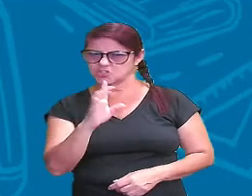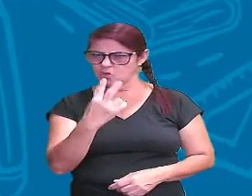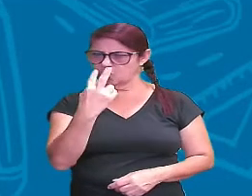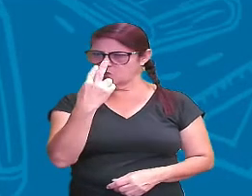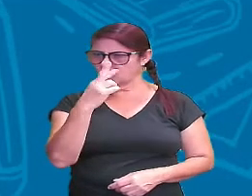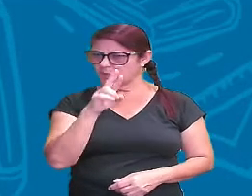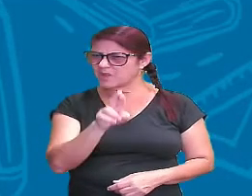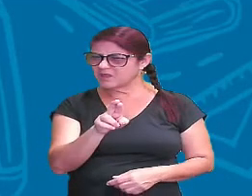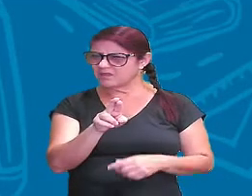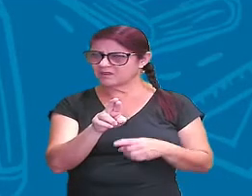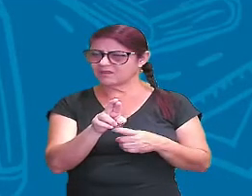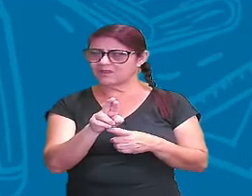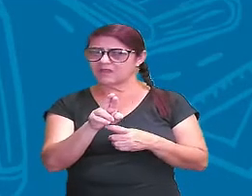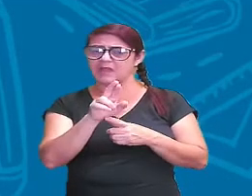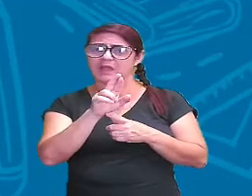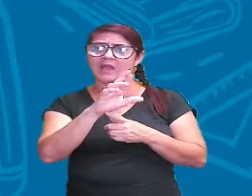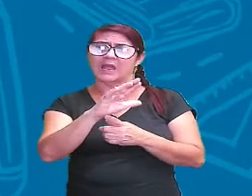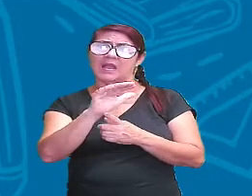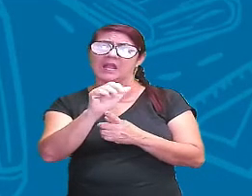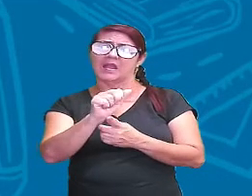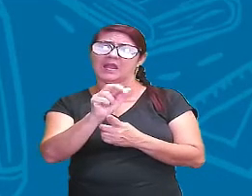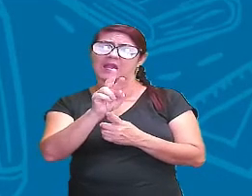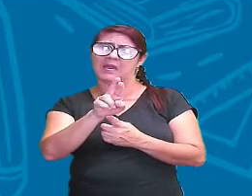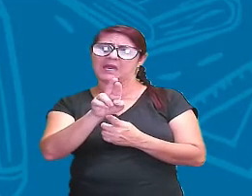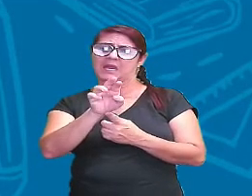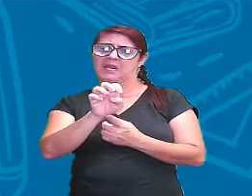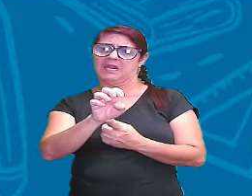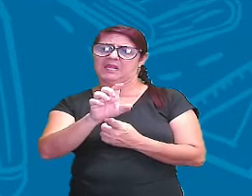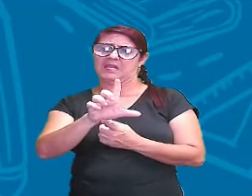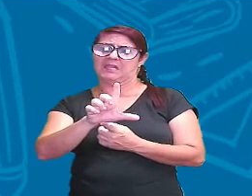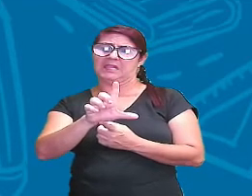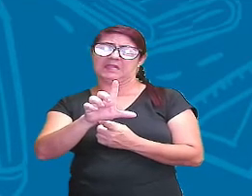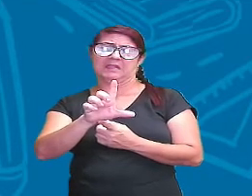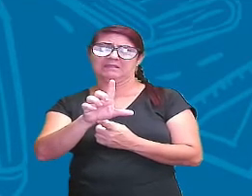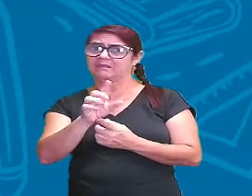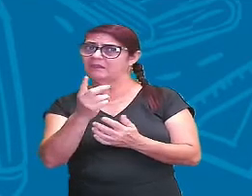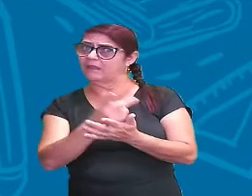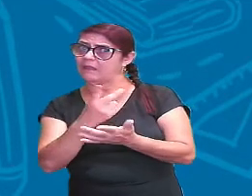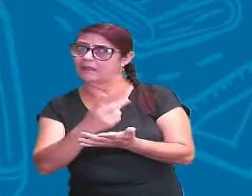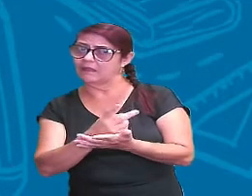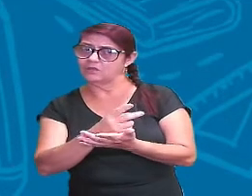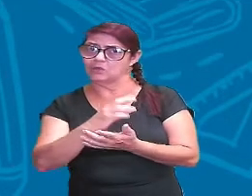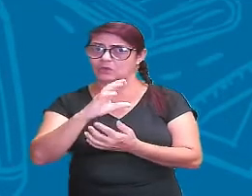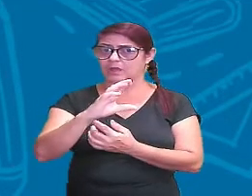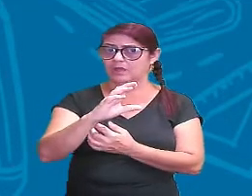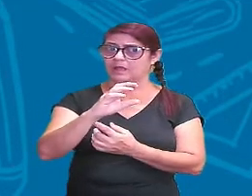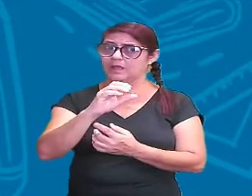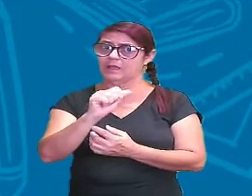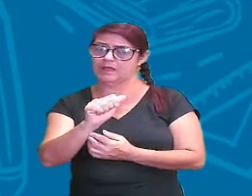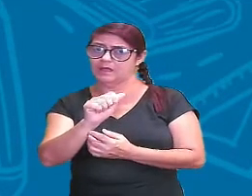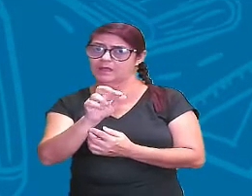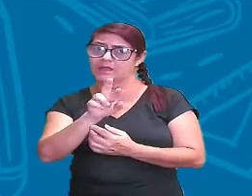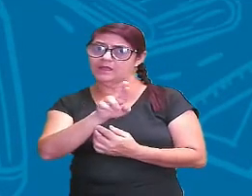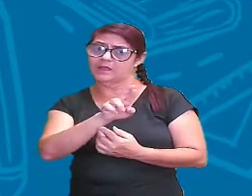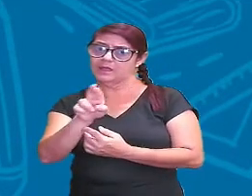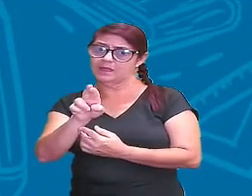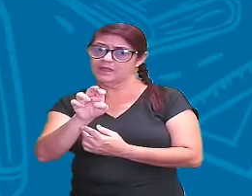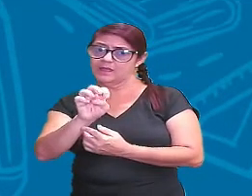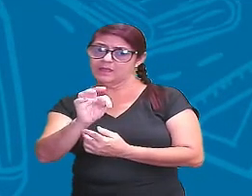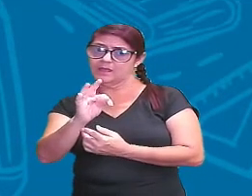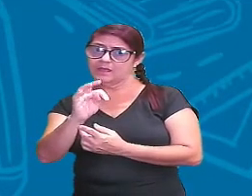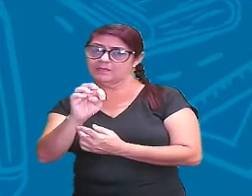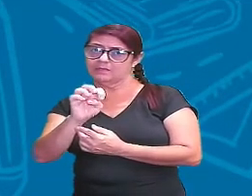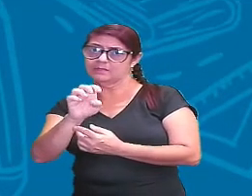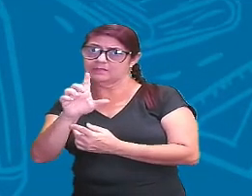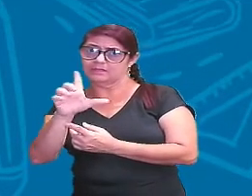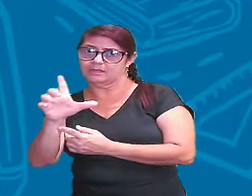R, ia ficar carretel. E não é o objetivo dessa palavra, né? Carretel. É